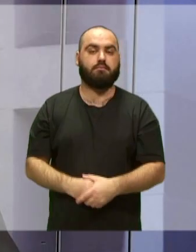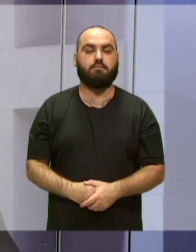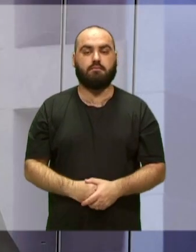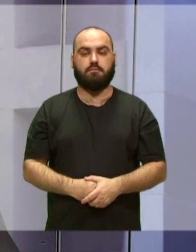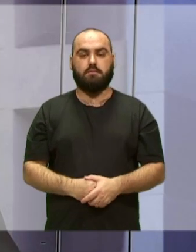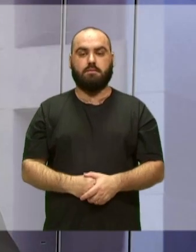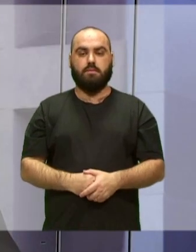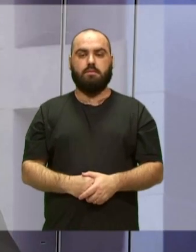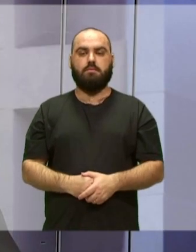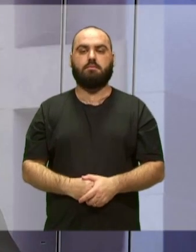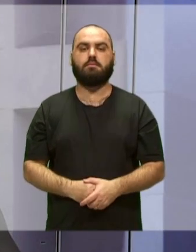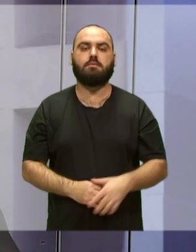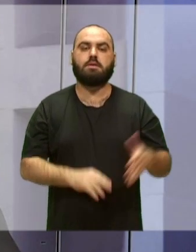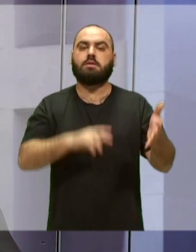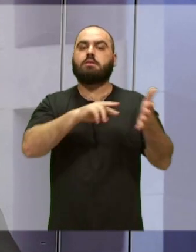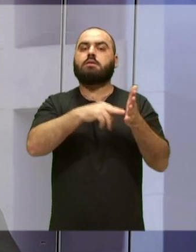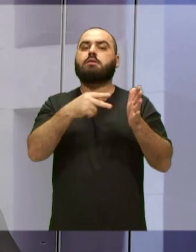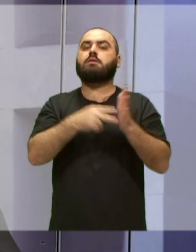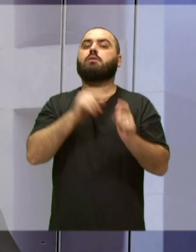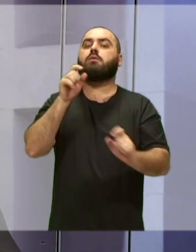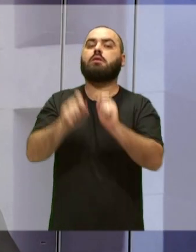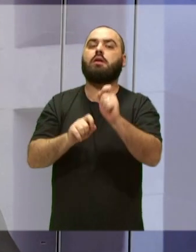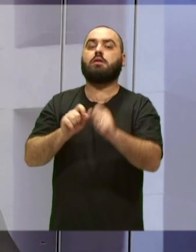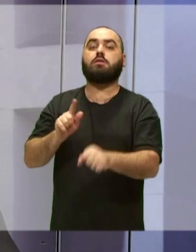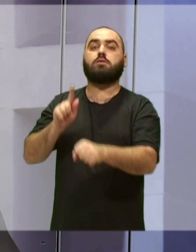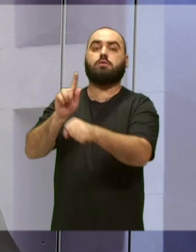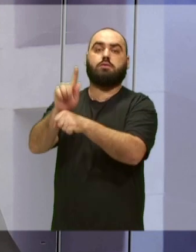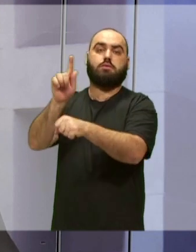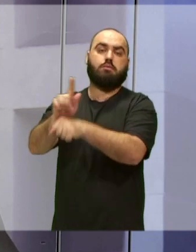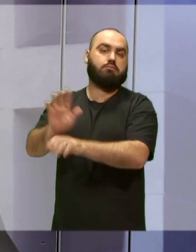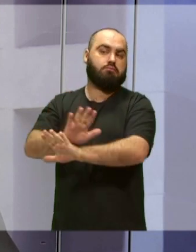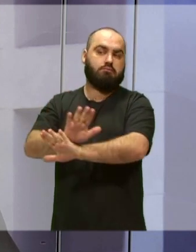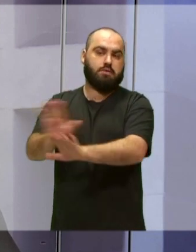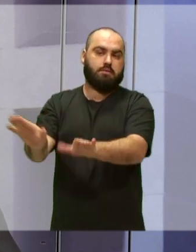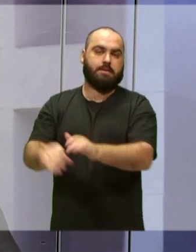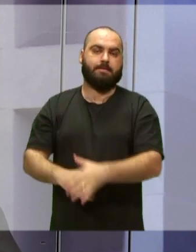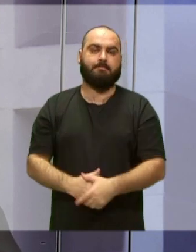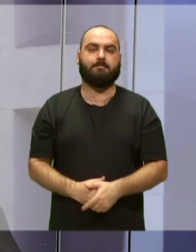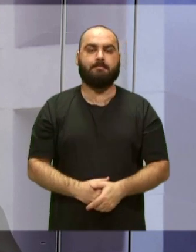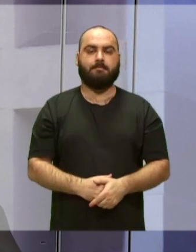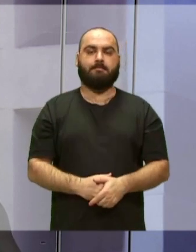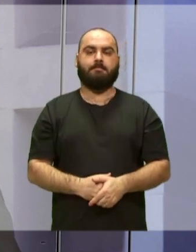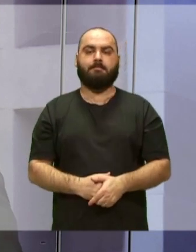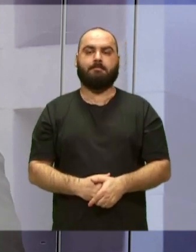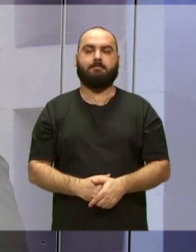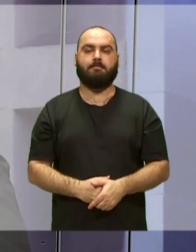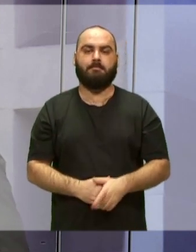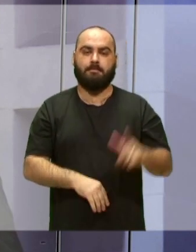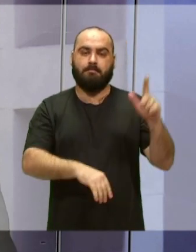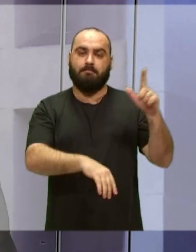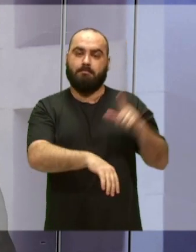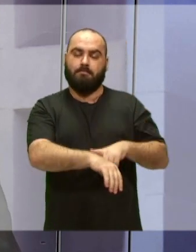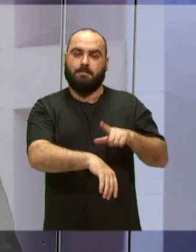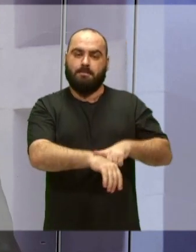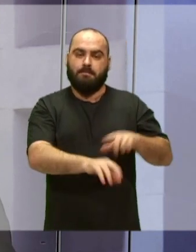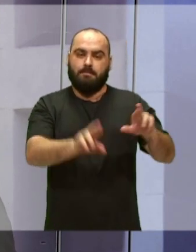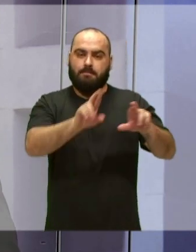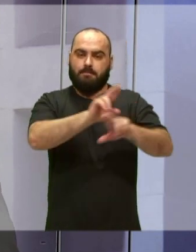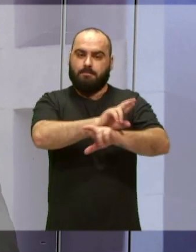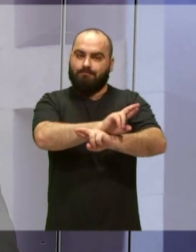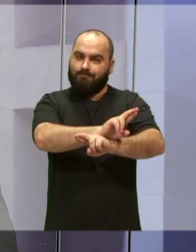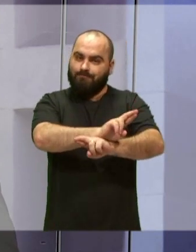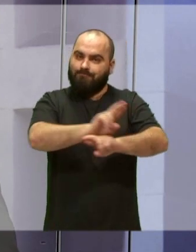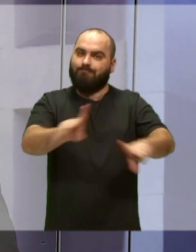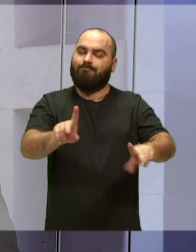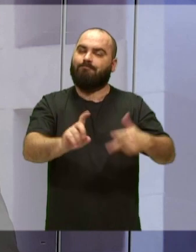Isso se chama gestão infelizmente nós estamos passando um momento diferente no governo